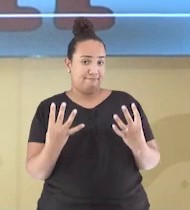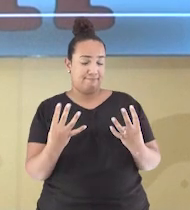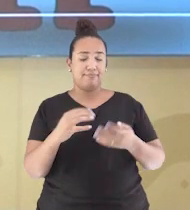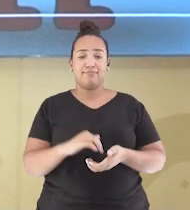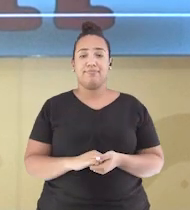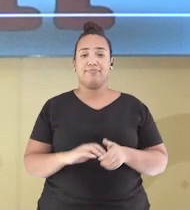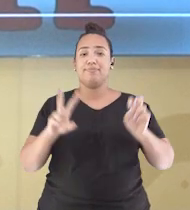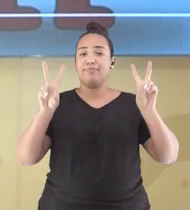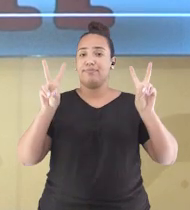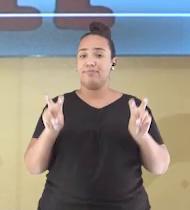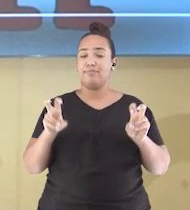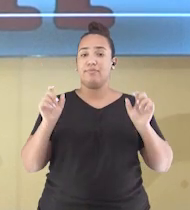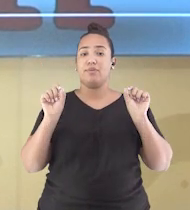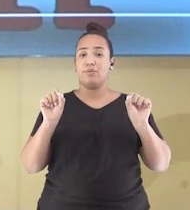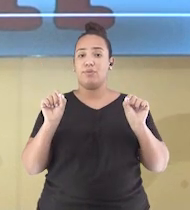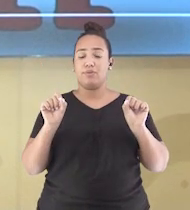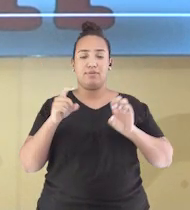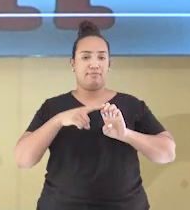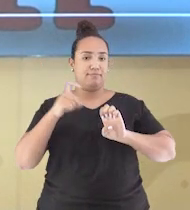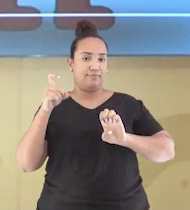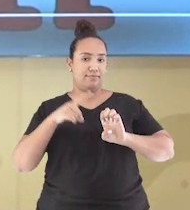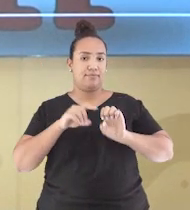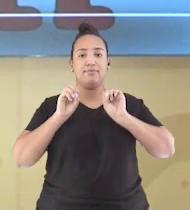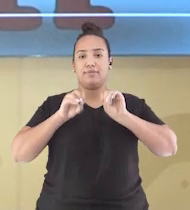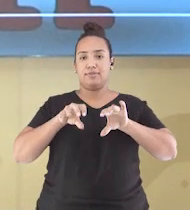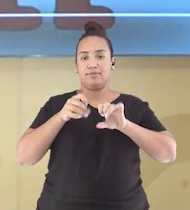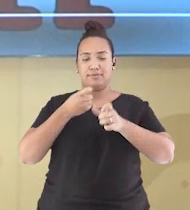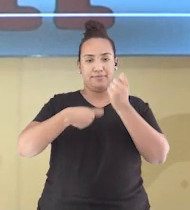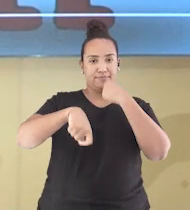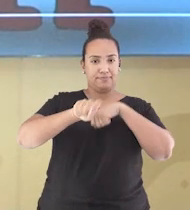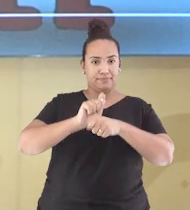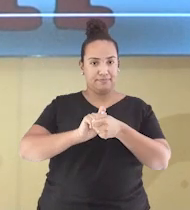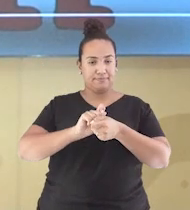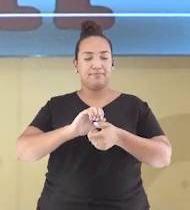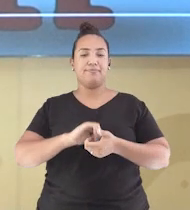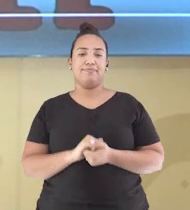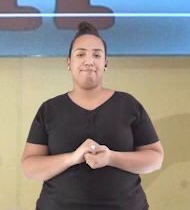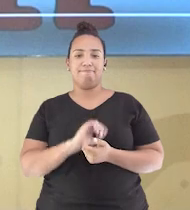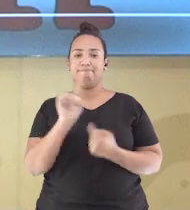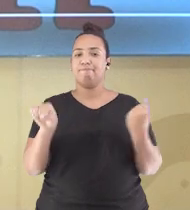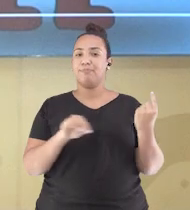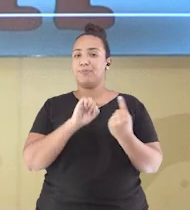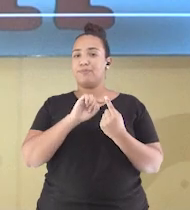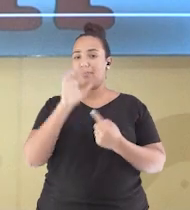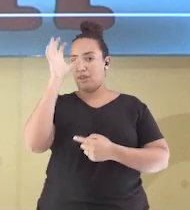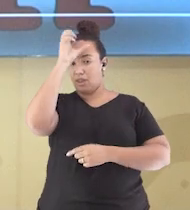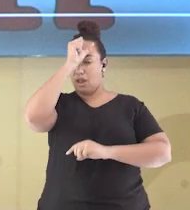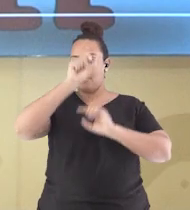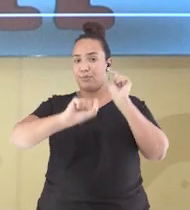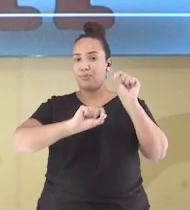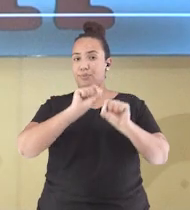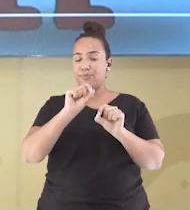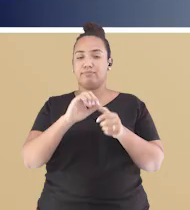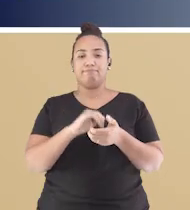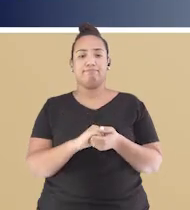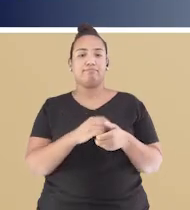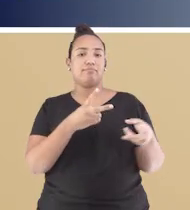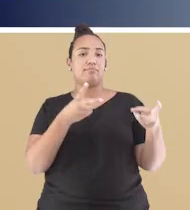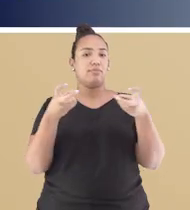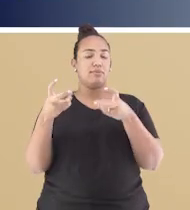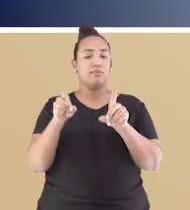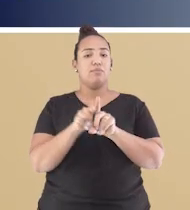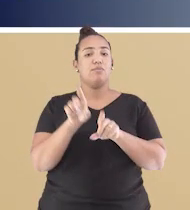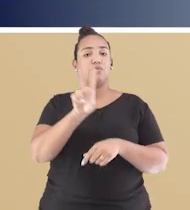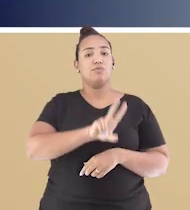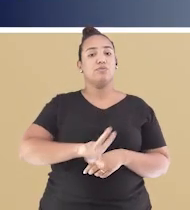sobre música, cultura, história e muito mais. Mas antes de começar, um recado dos professores que estão me assistindo. O